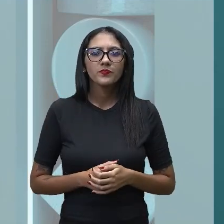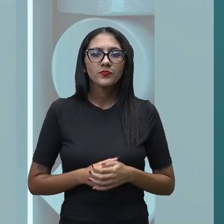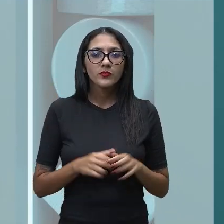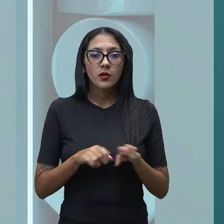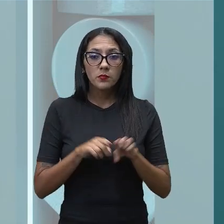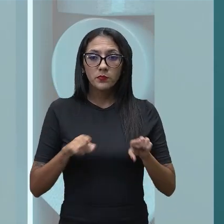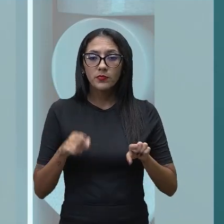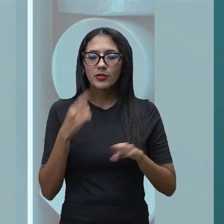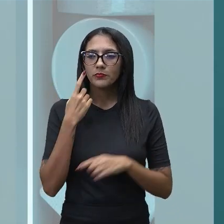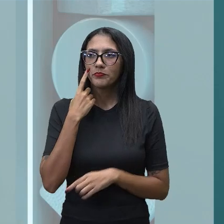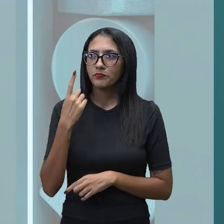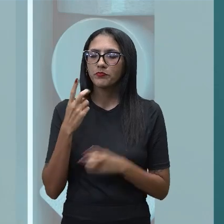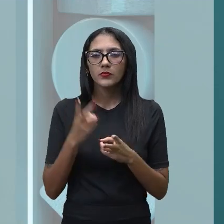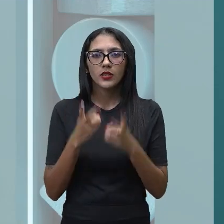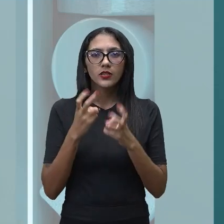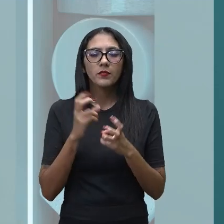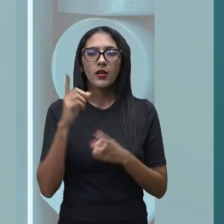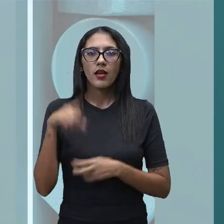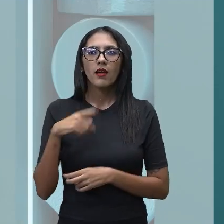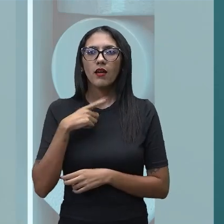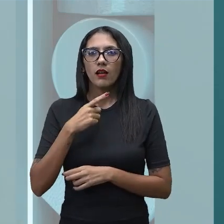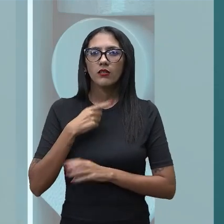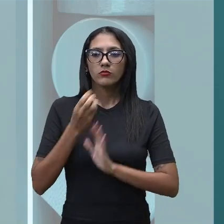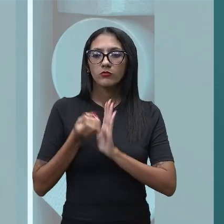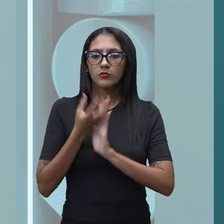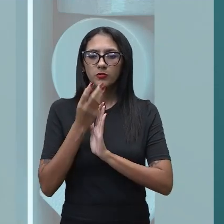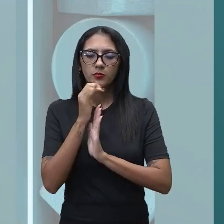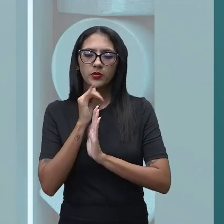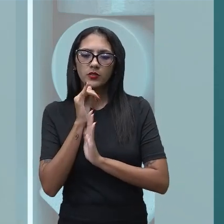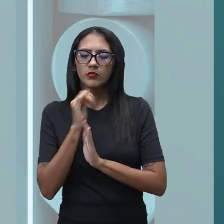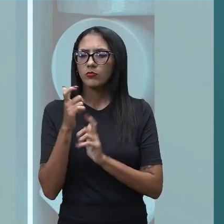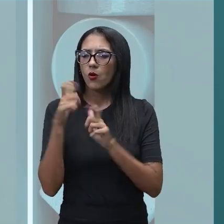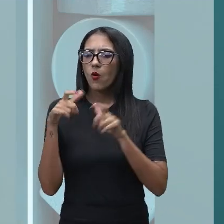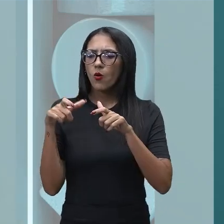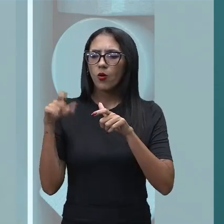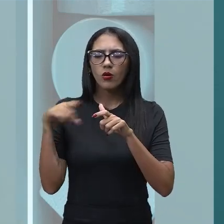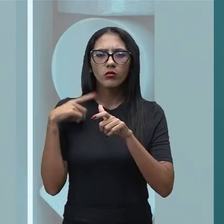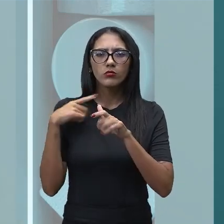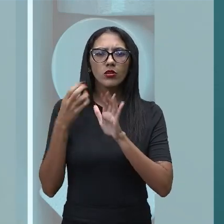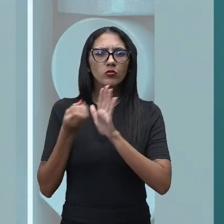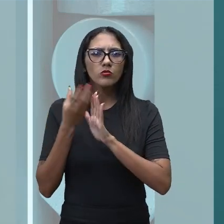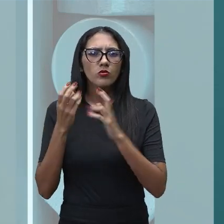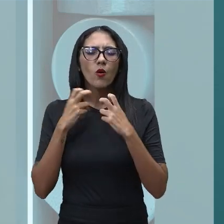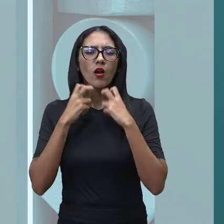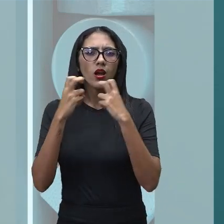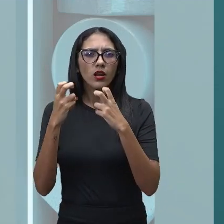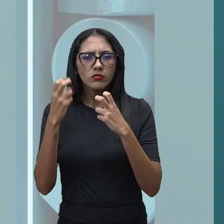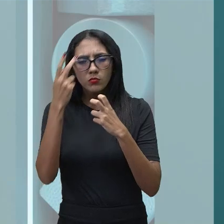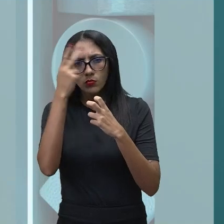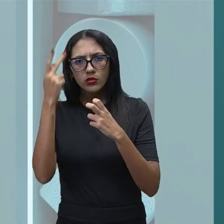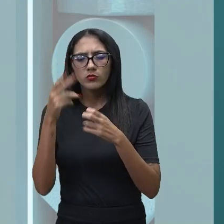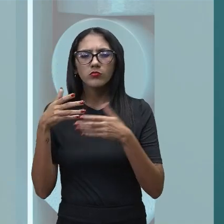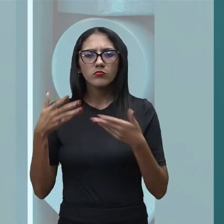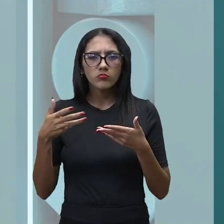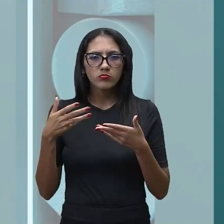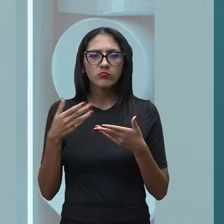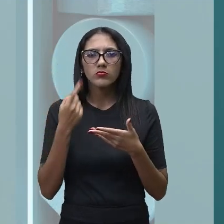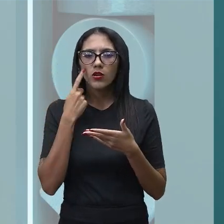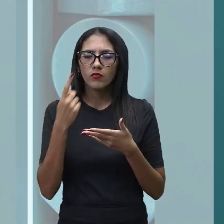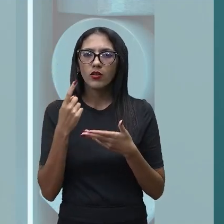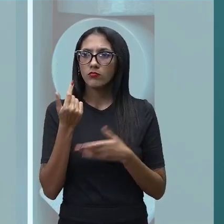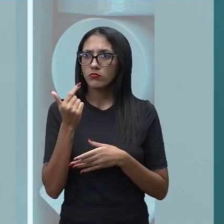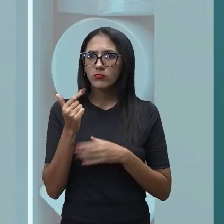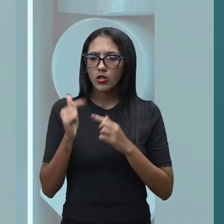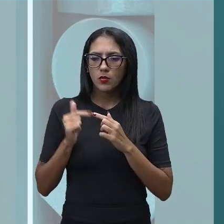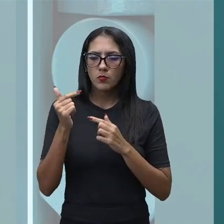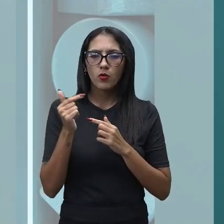A especificação, a origem ou de quem era o grito, perceba que não veio logo na sequência ali do